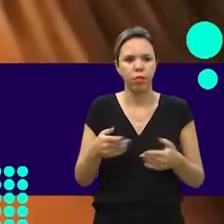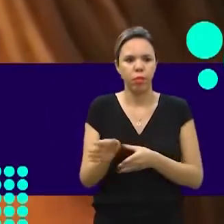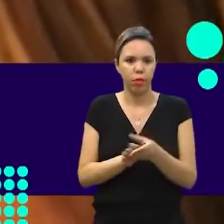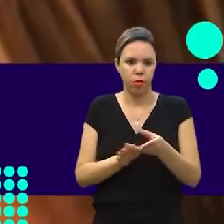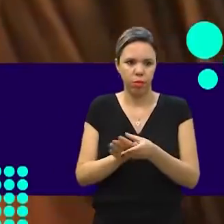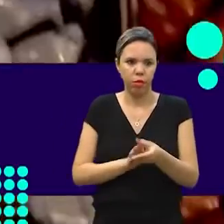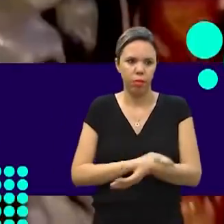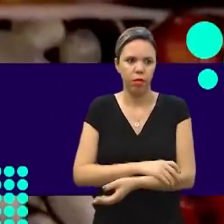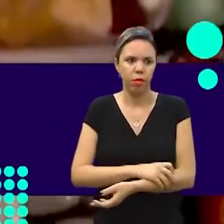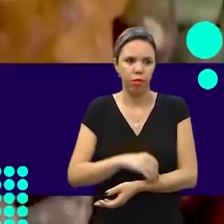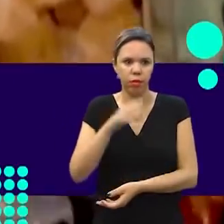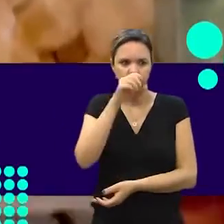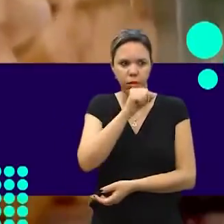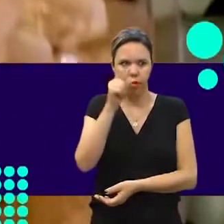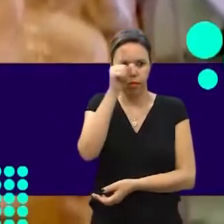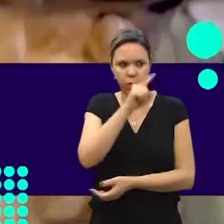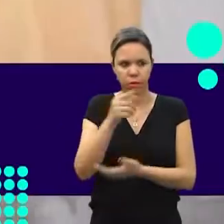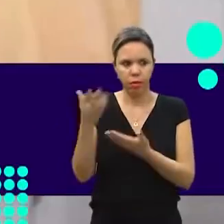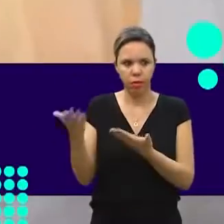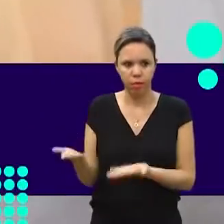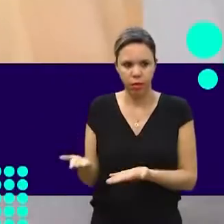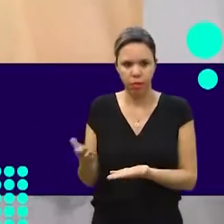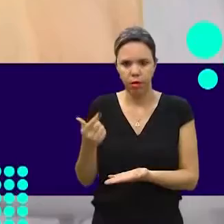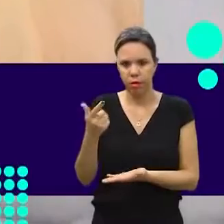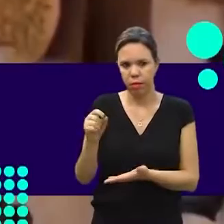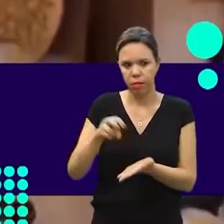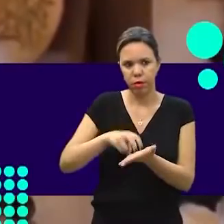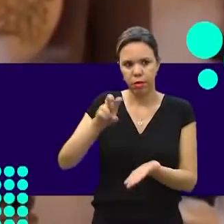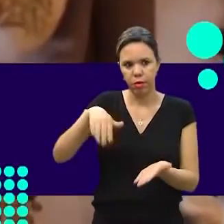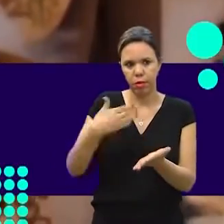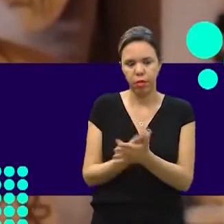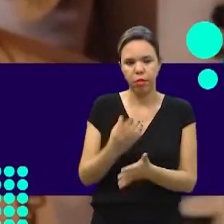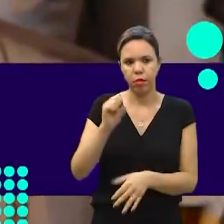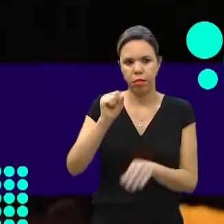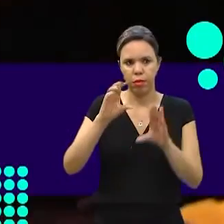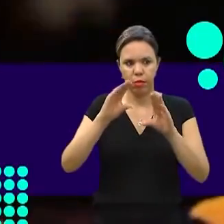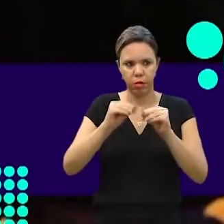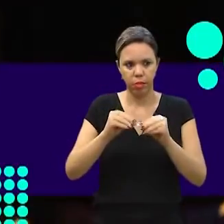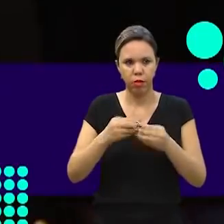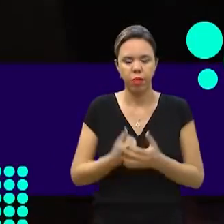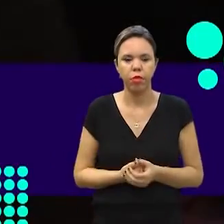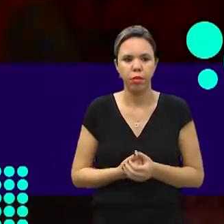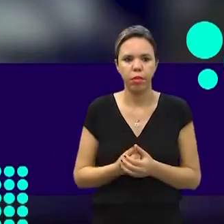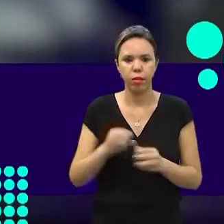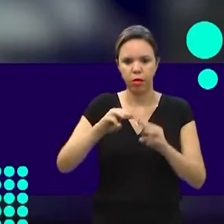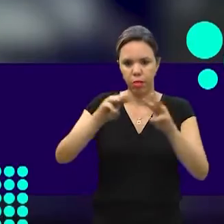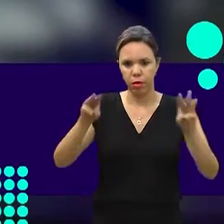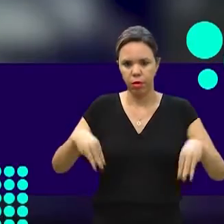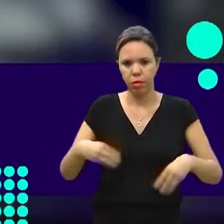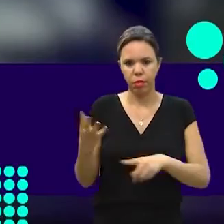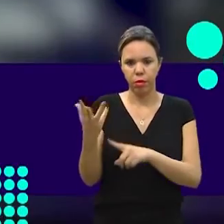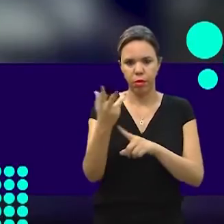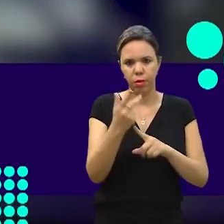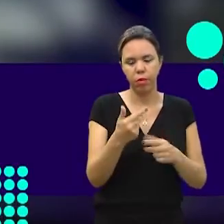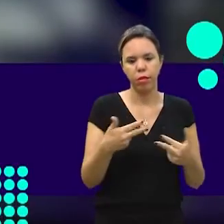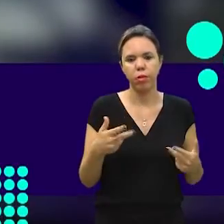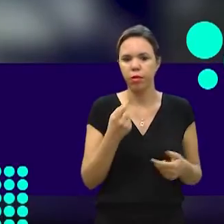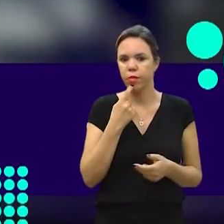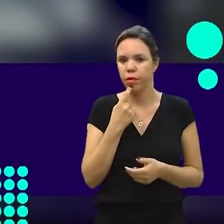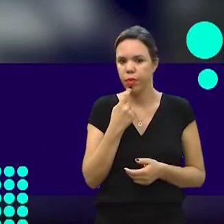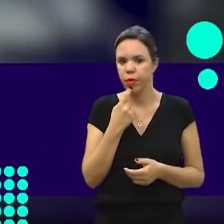previsões e orientações. Vai ser sábado e domingo, das 10 da manhã às 8 da noite. O Museu de